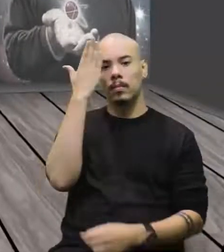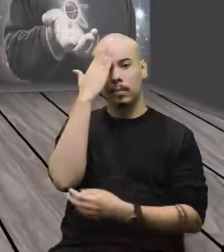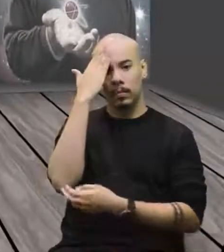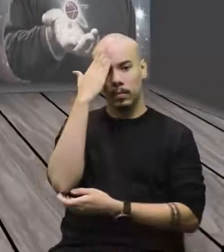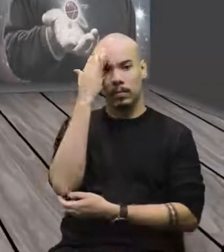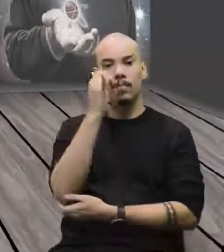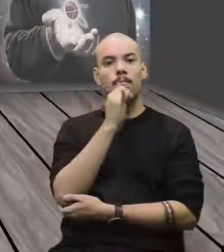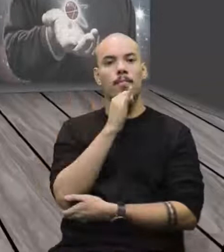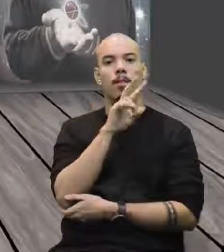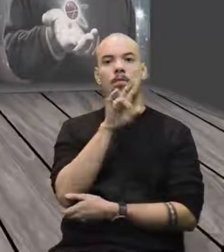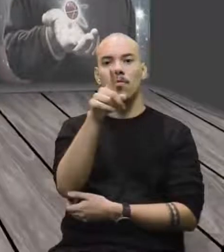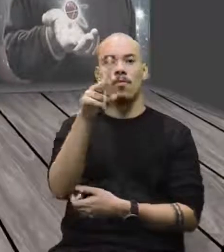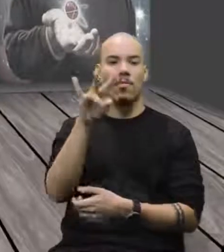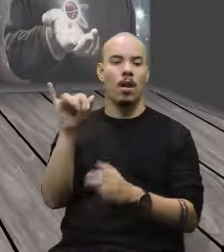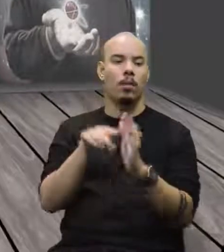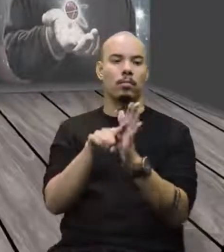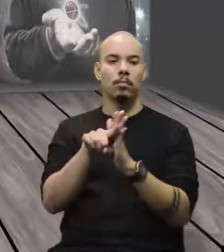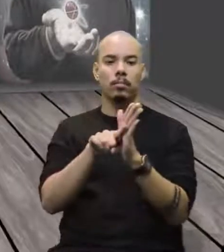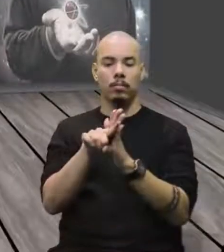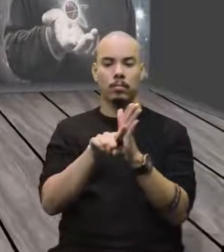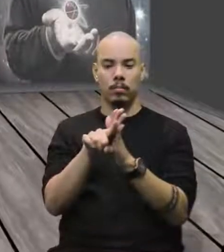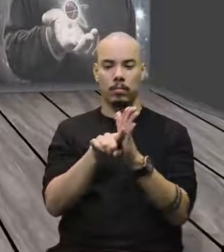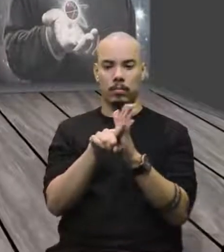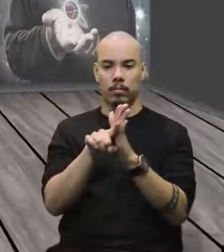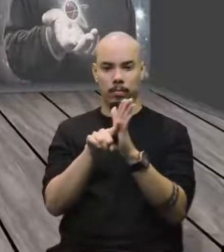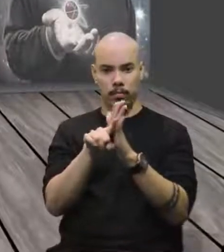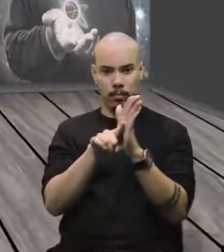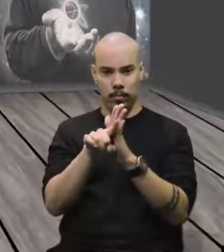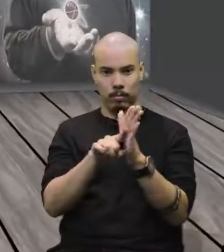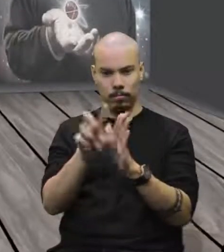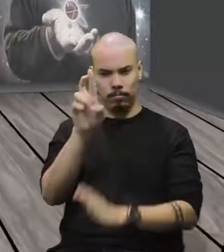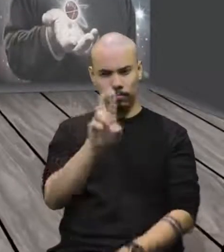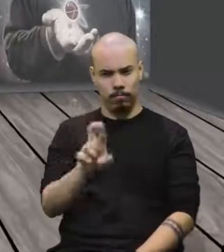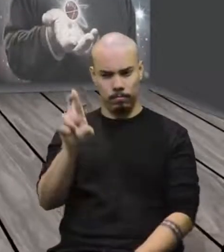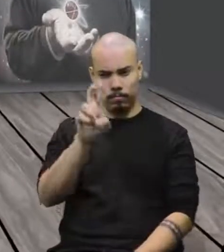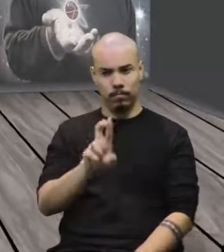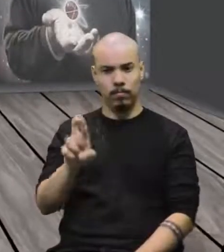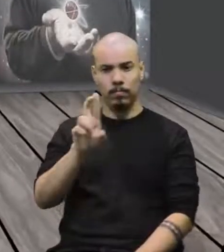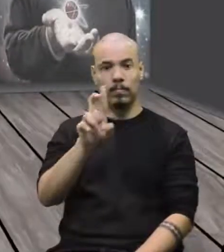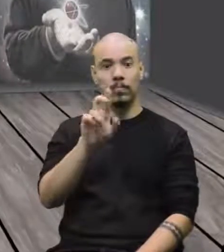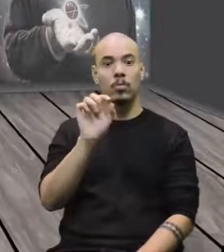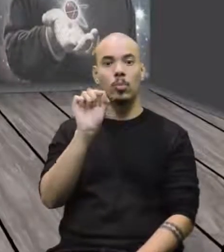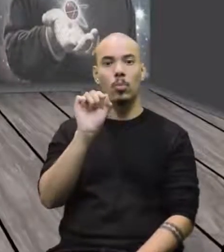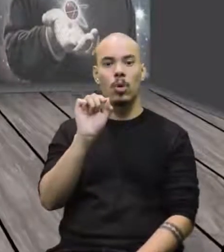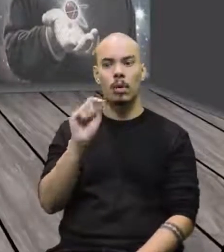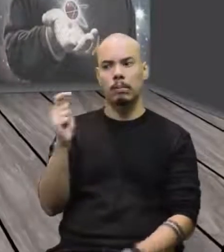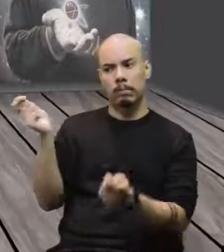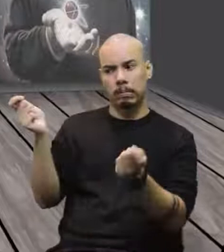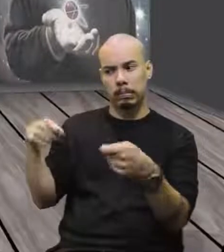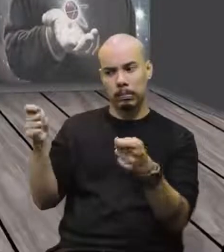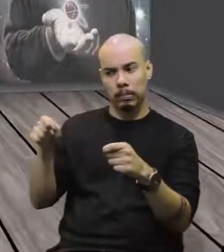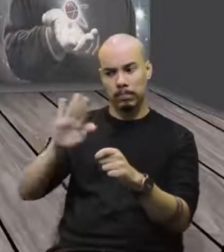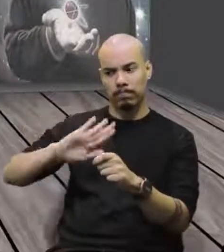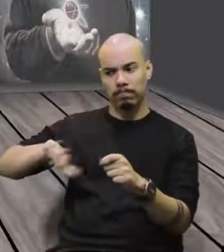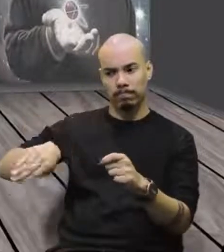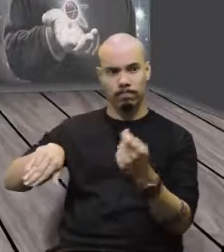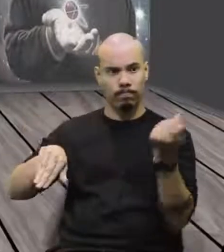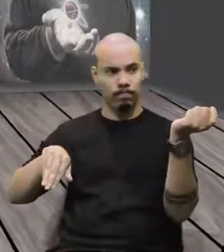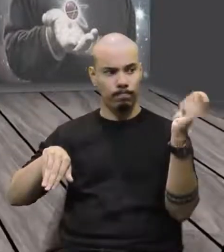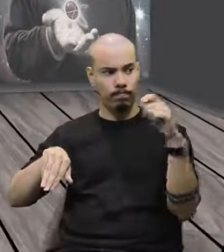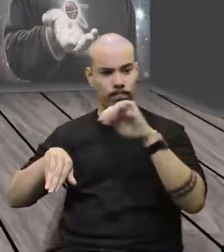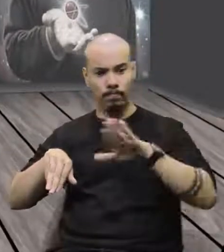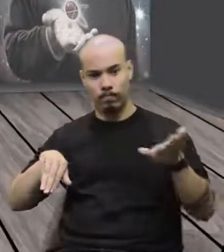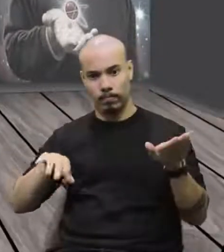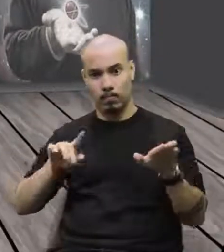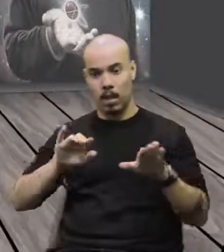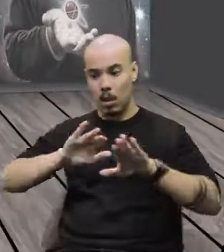vai ser investigador. Ah, você é investigador. Para você achar o que você tem que eliminar, as possibilidades. Então você tem